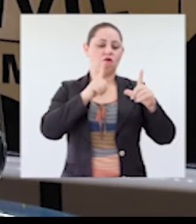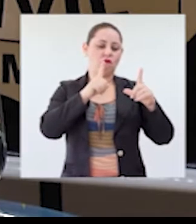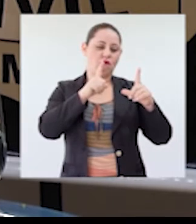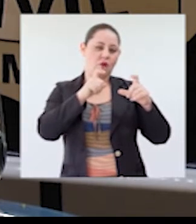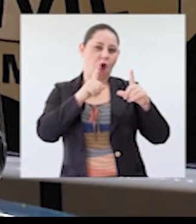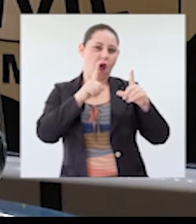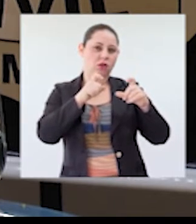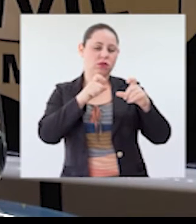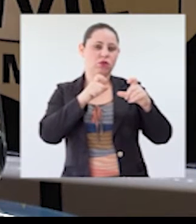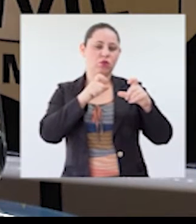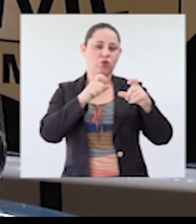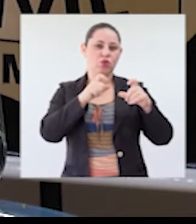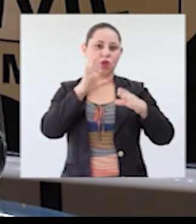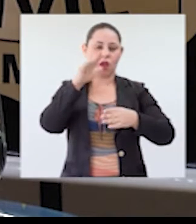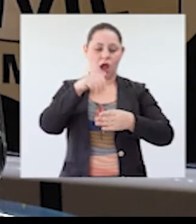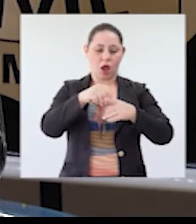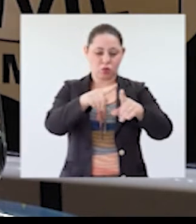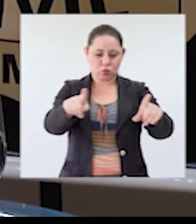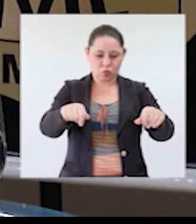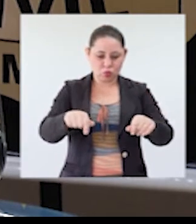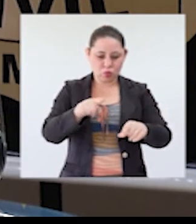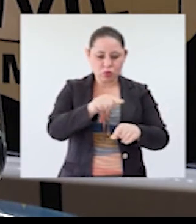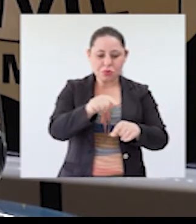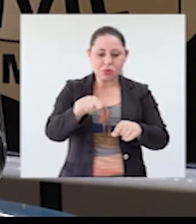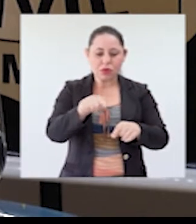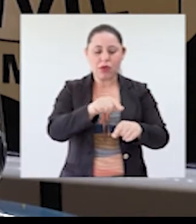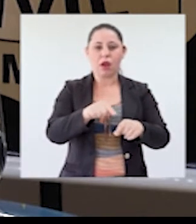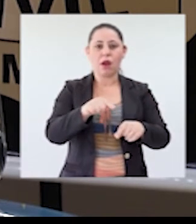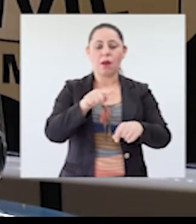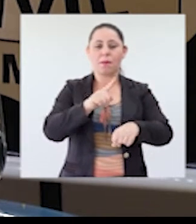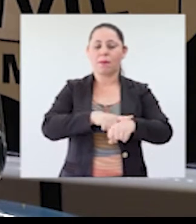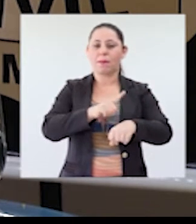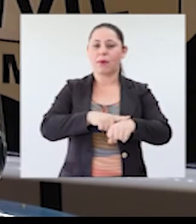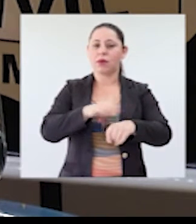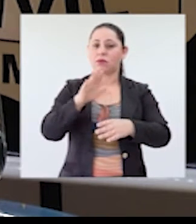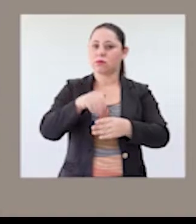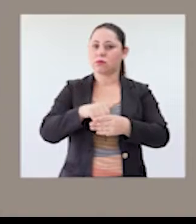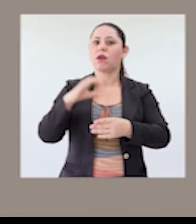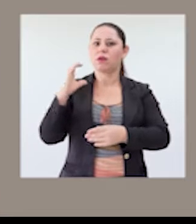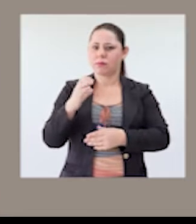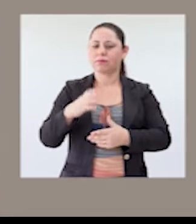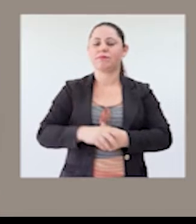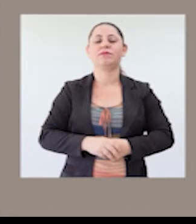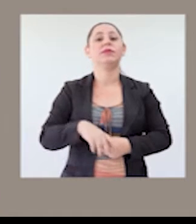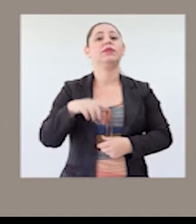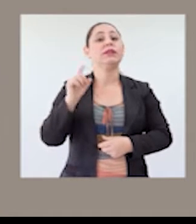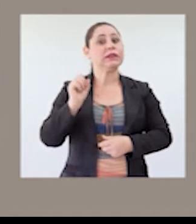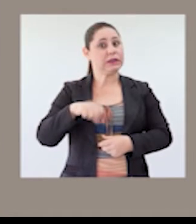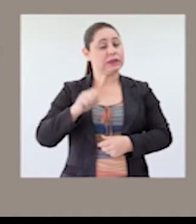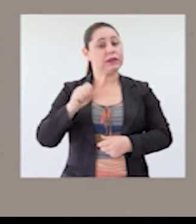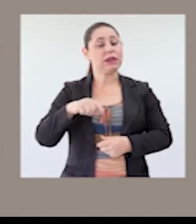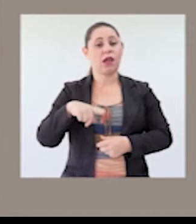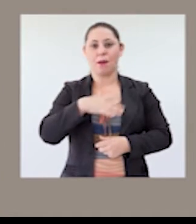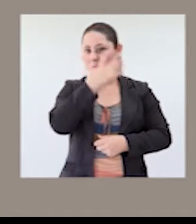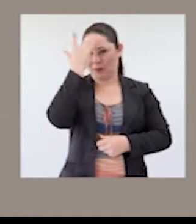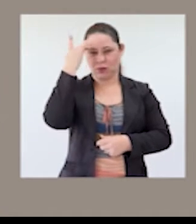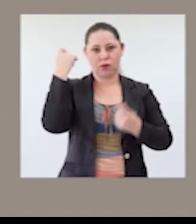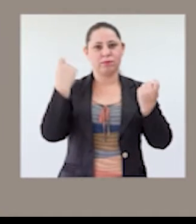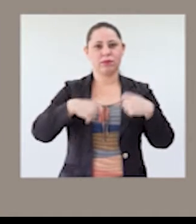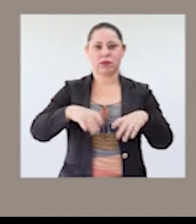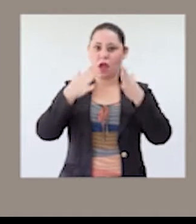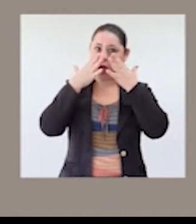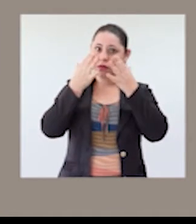fazendo foto da urna durante a votação, estará cometendo crime eleitoral? Exatamente. O eleitor deve